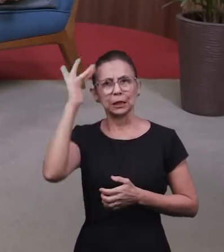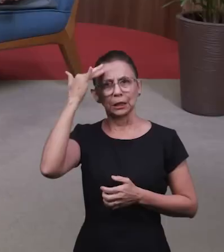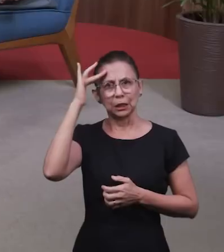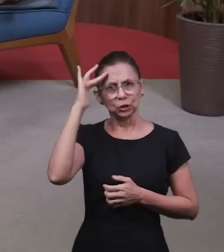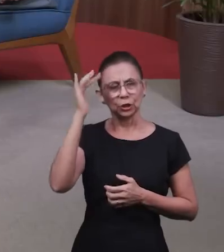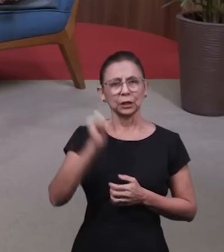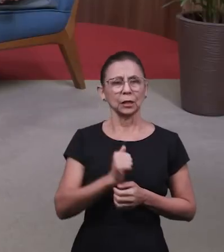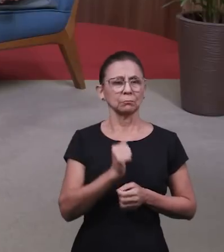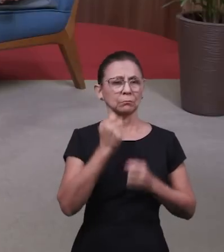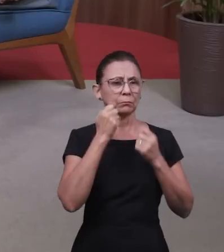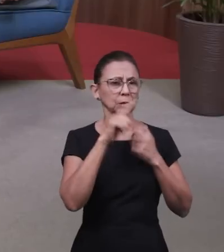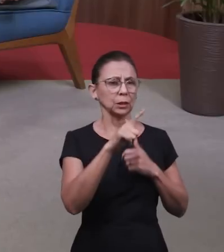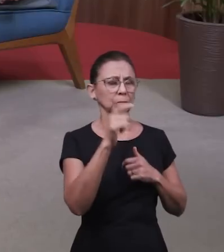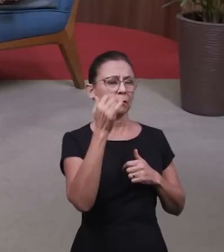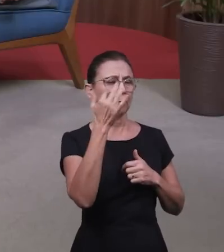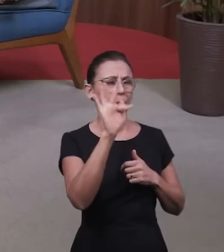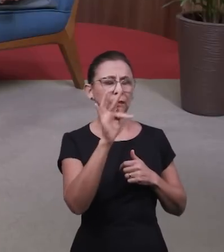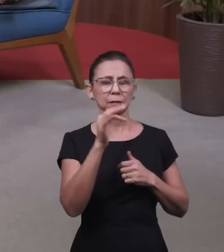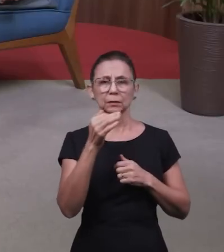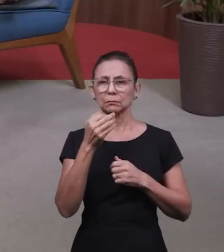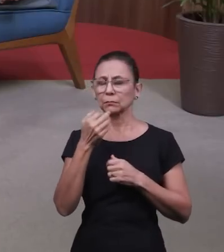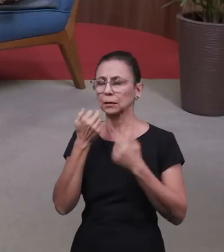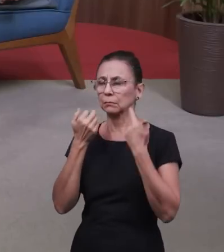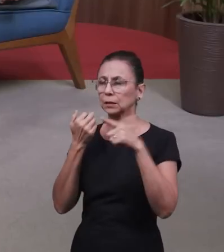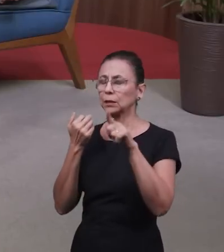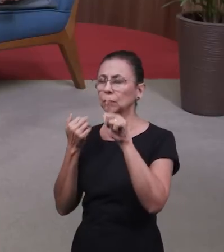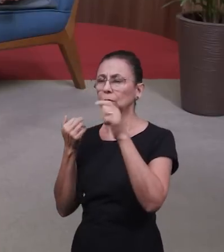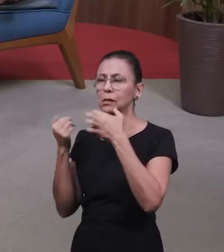Espírito Santo no dia de Pentecostes,